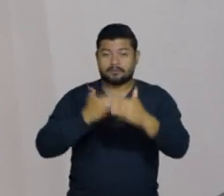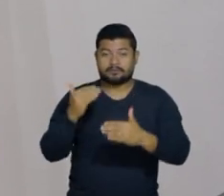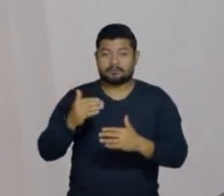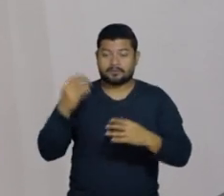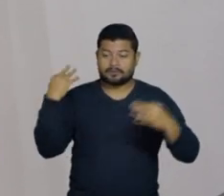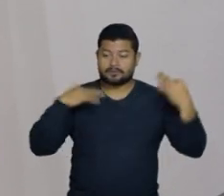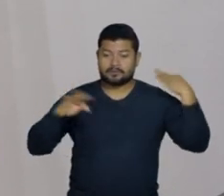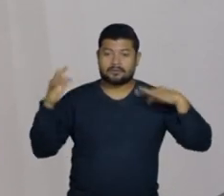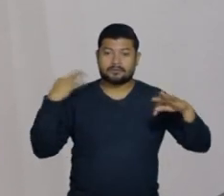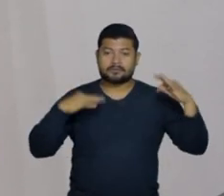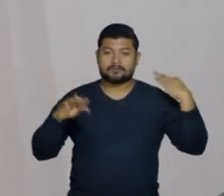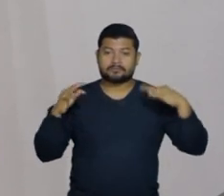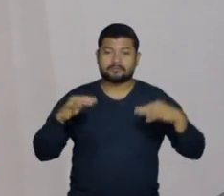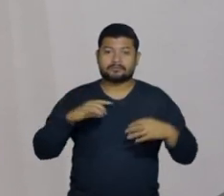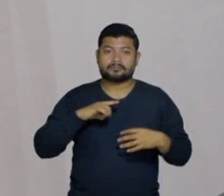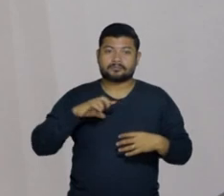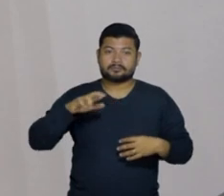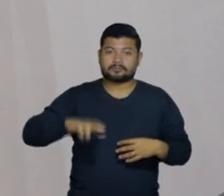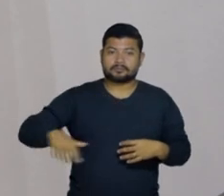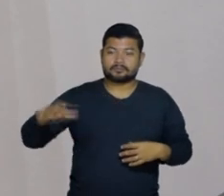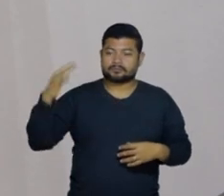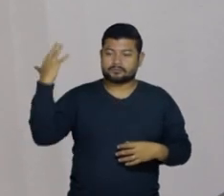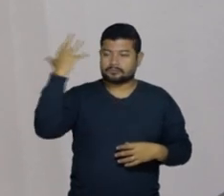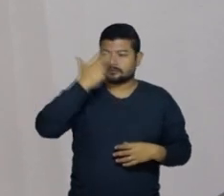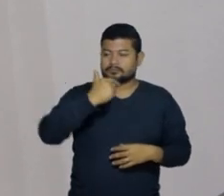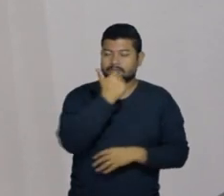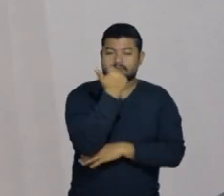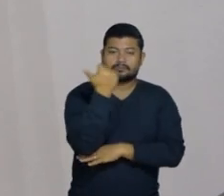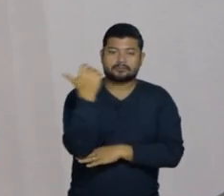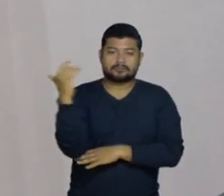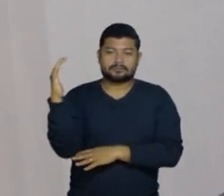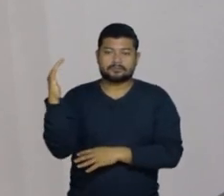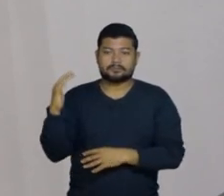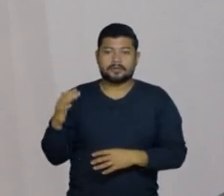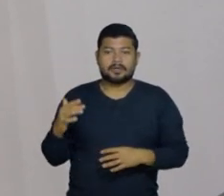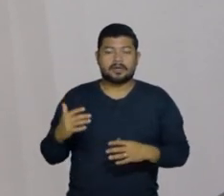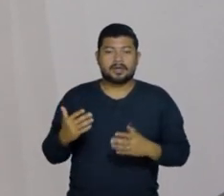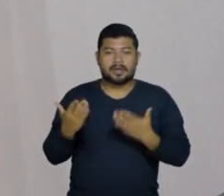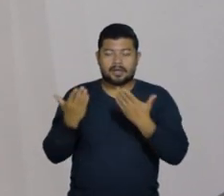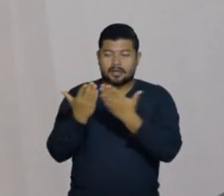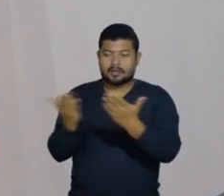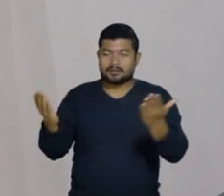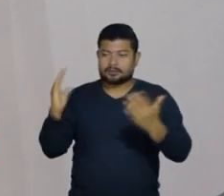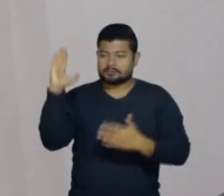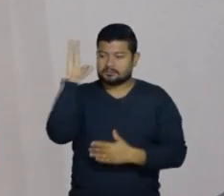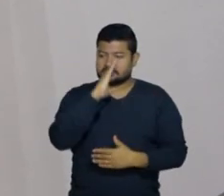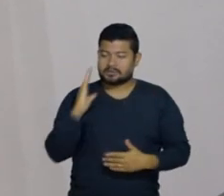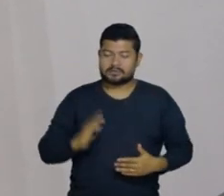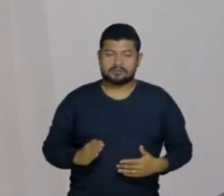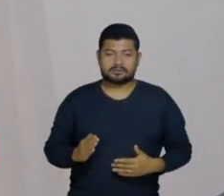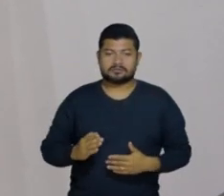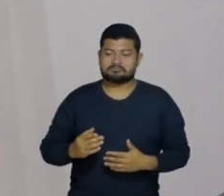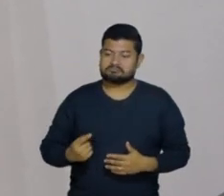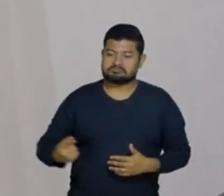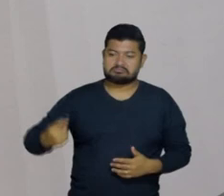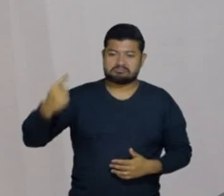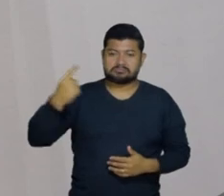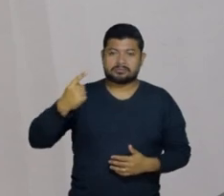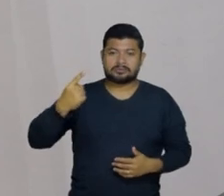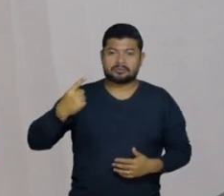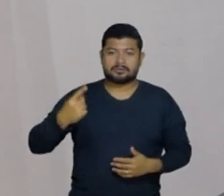temos uma das regiões mais lindas do Brasil, e eu não tenho dúvida que a Serra do Corvo Branco vai fazer com